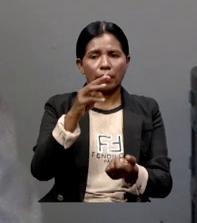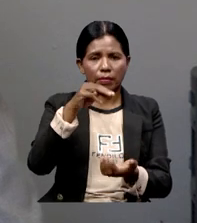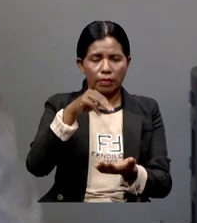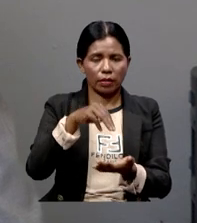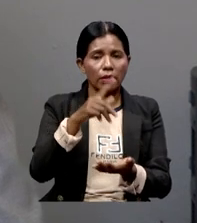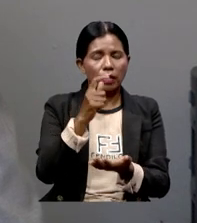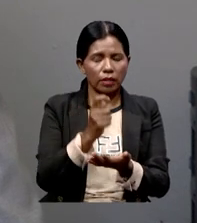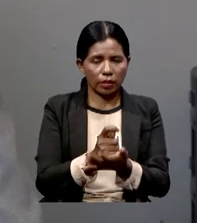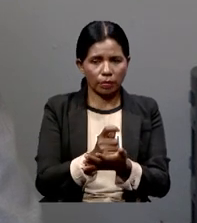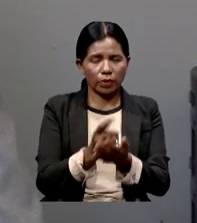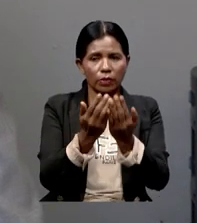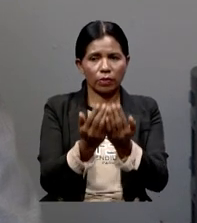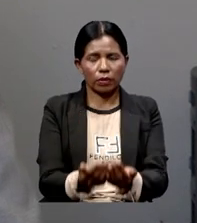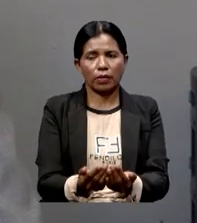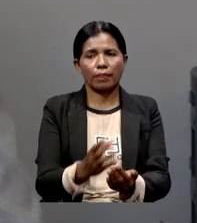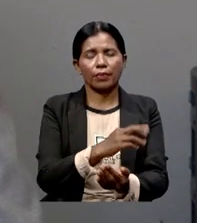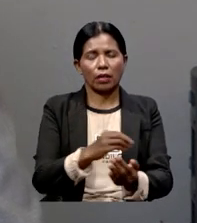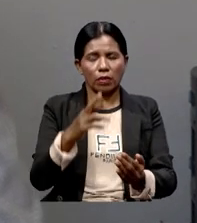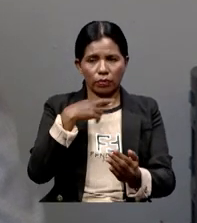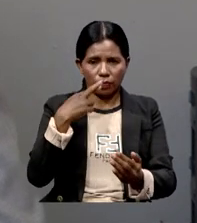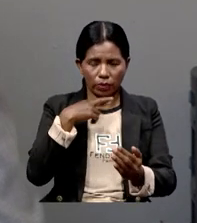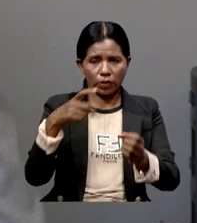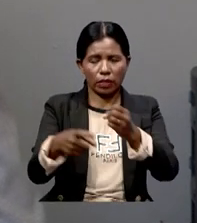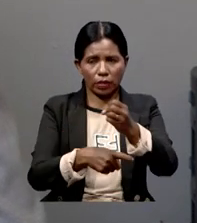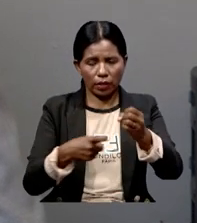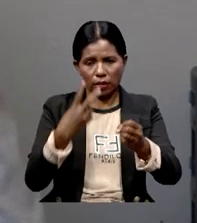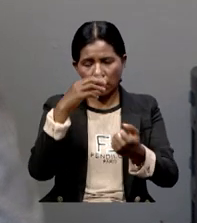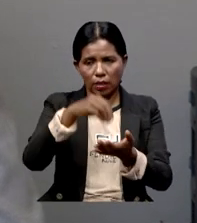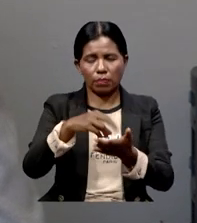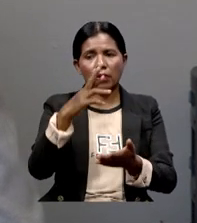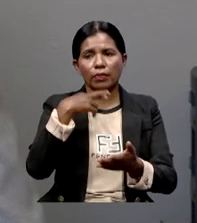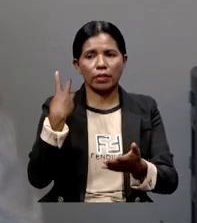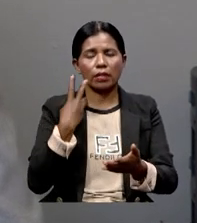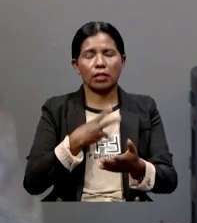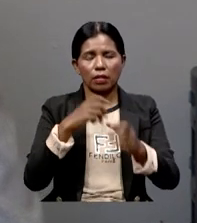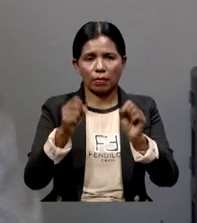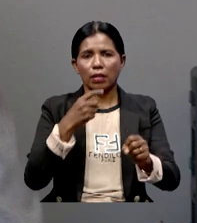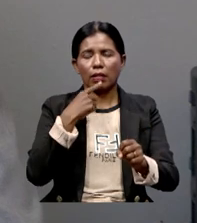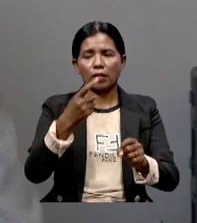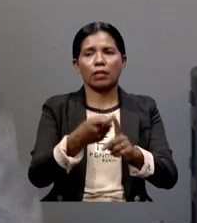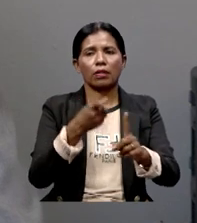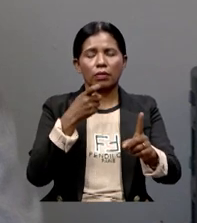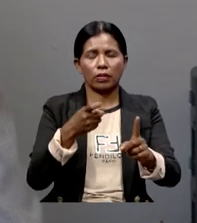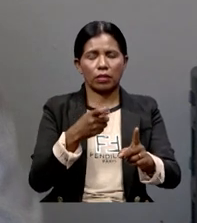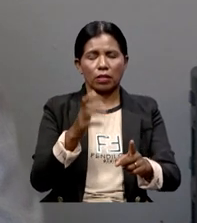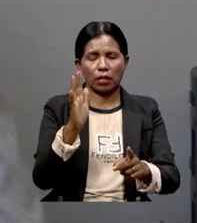130 tonelada harikulit. Se ita converte ba ya fos, ita belden kata kus 75